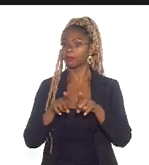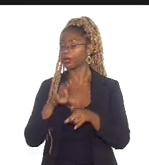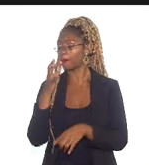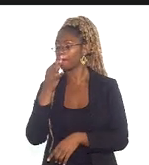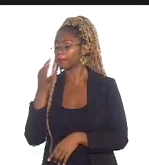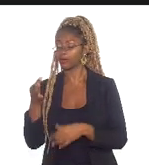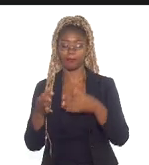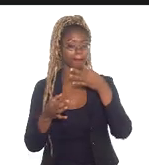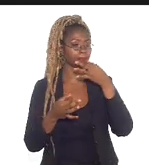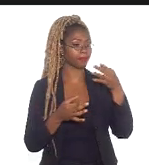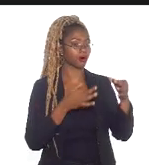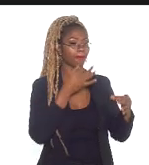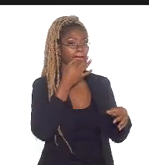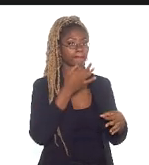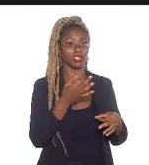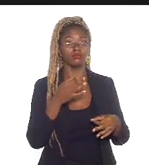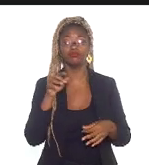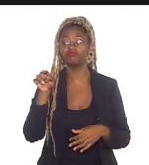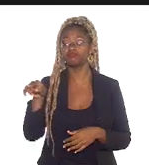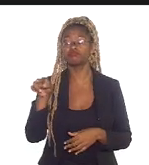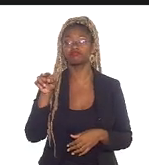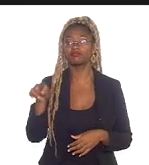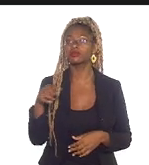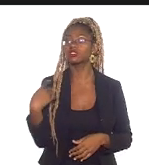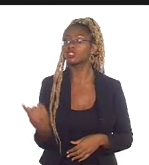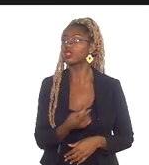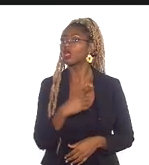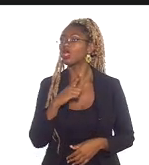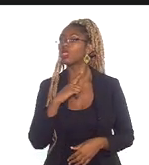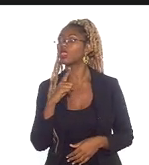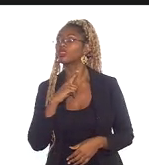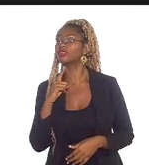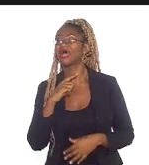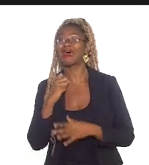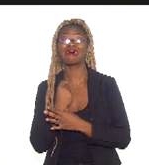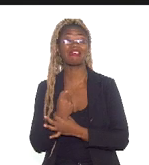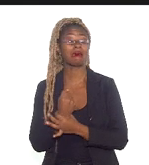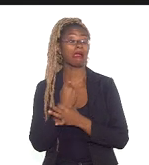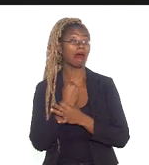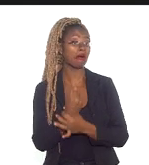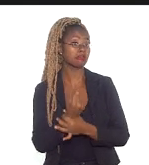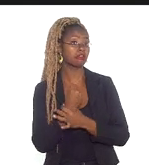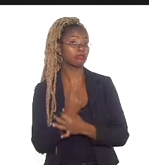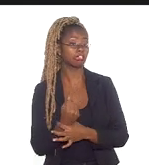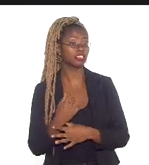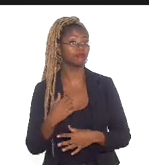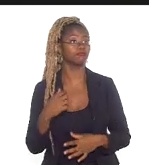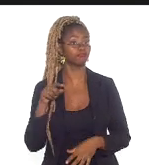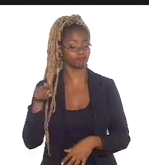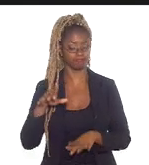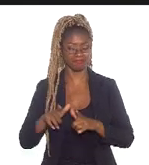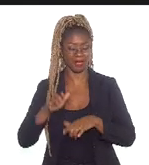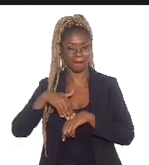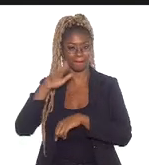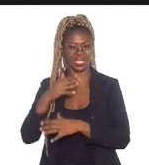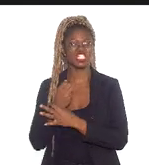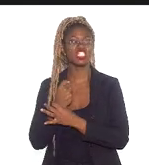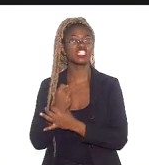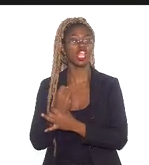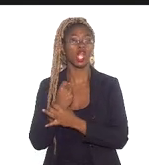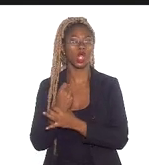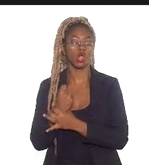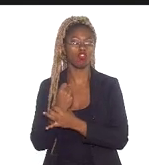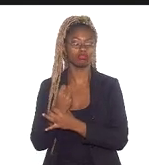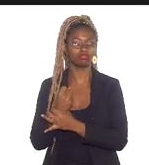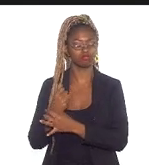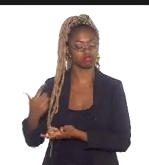nós tenhamos uma garantia de segurança operacional maior. Então, alguns